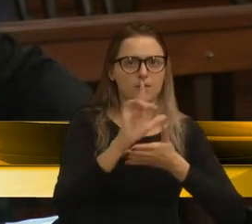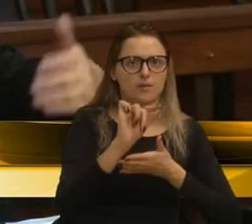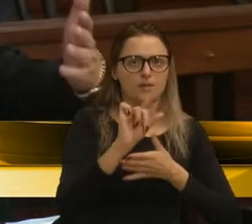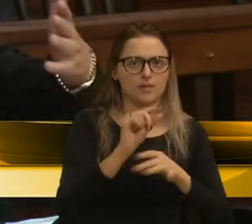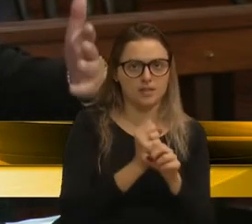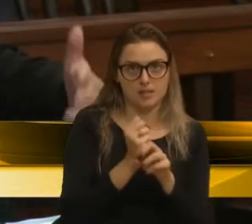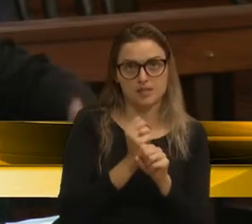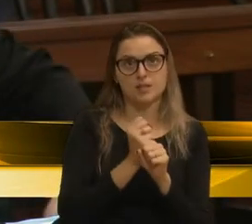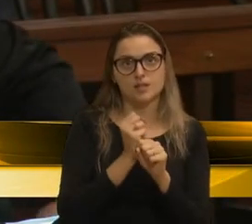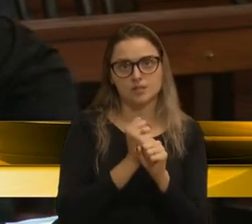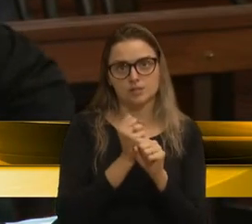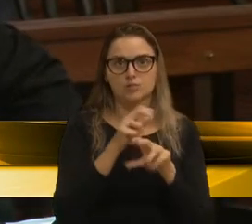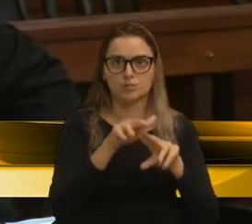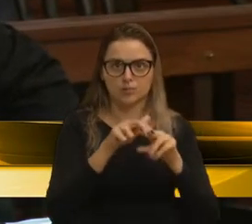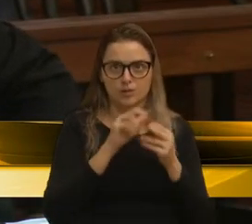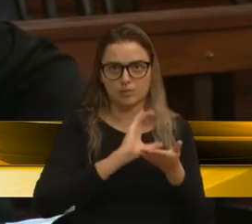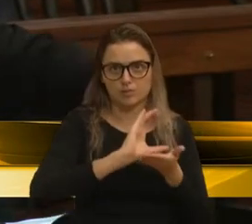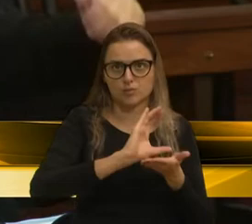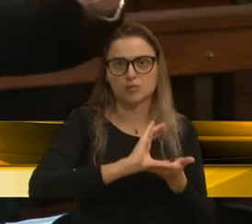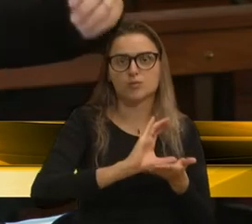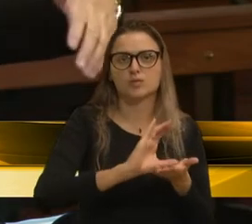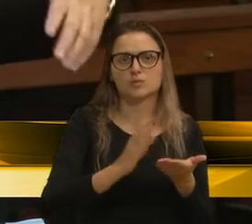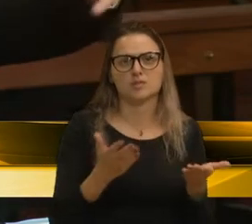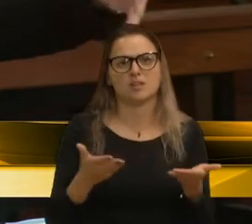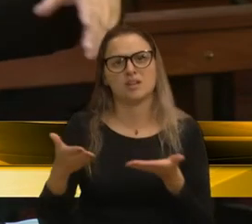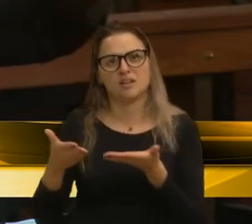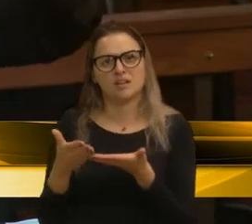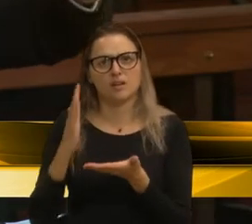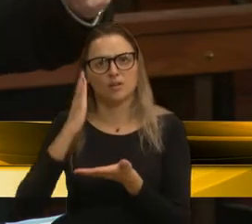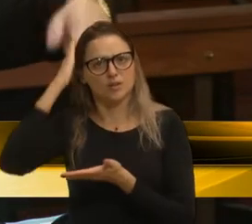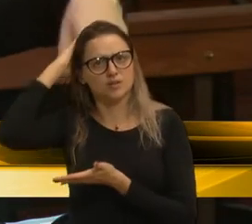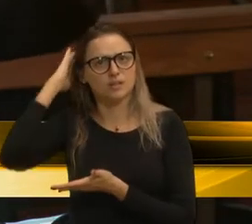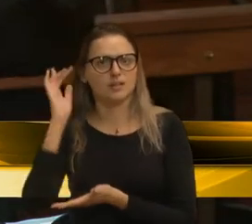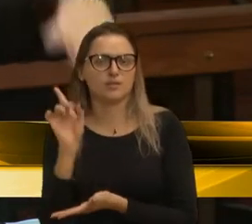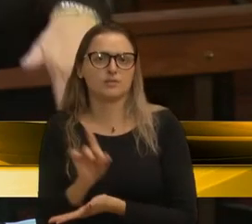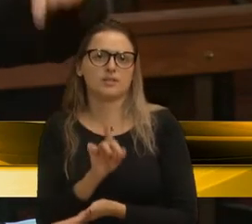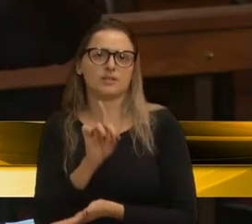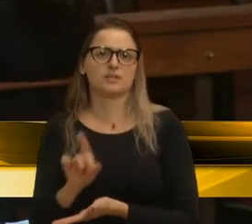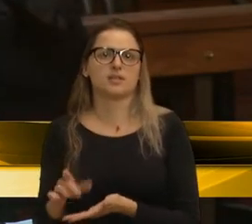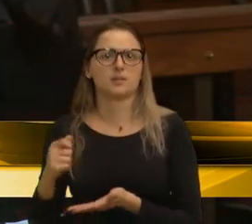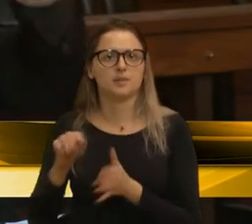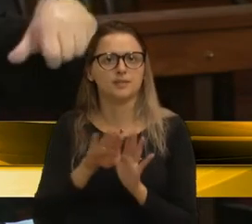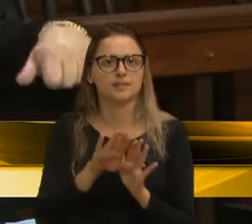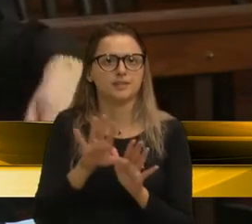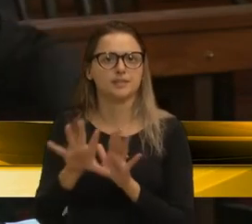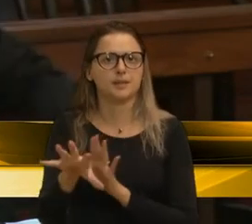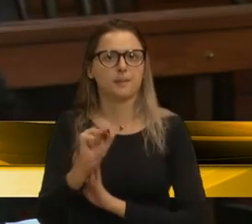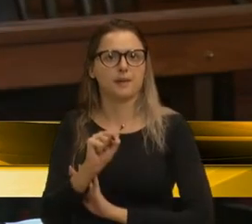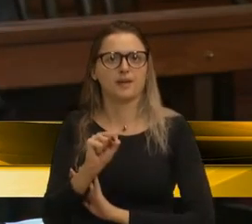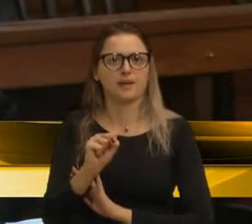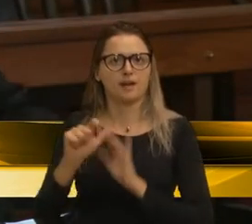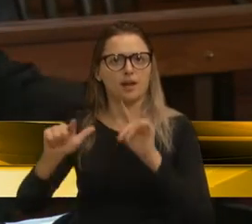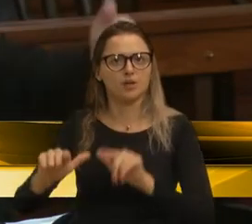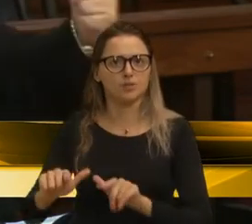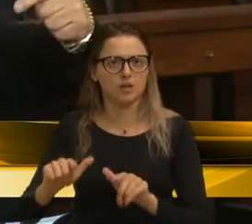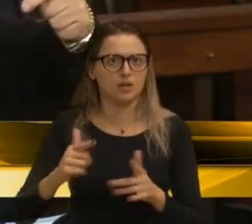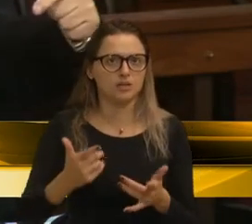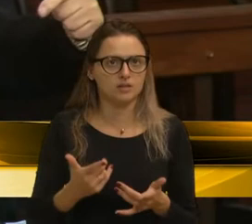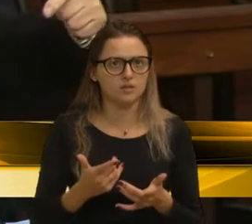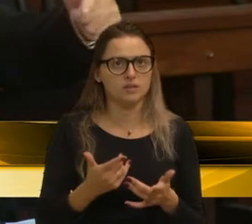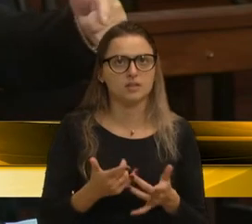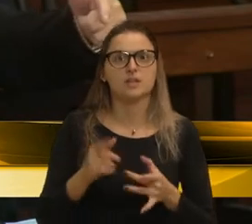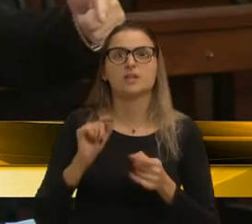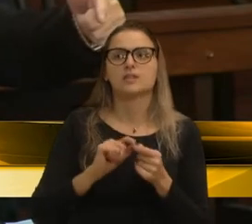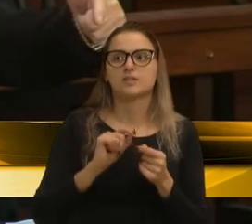do grande volume de investimento, e aí o prefeito vai lá e determina, não, tem que retomar a pista, tem que retomar a pista. Fizeram